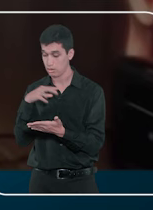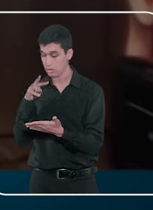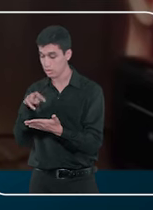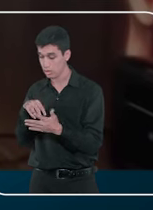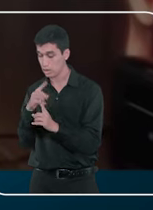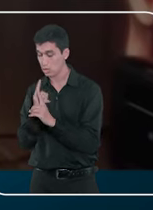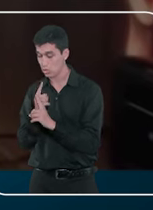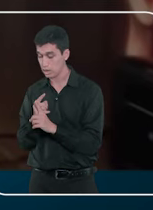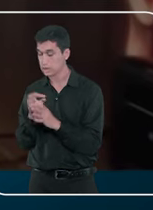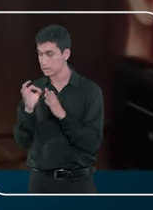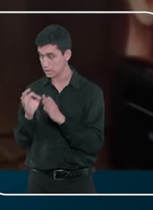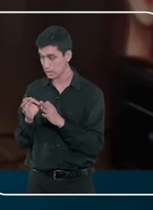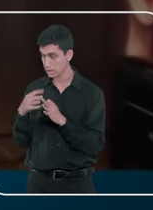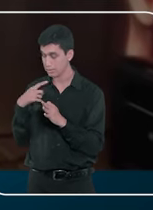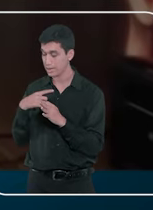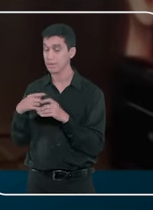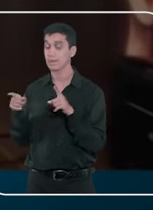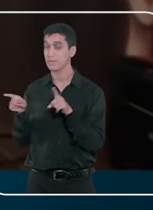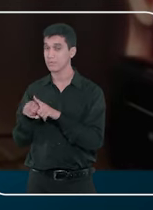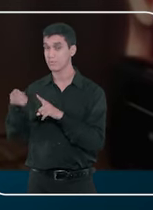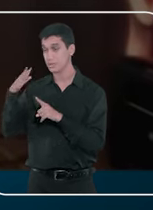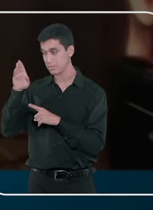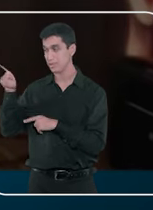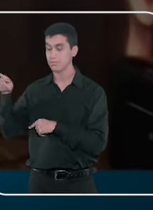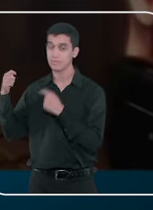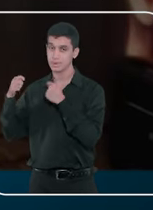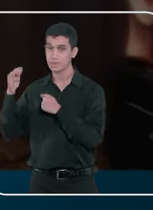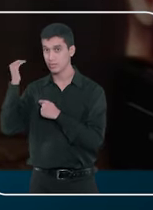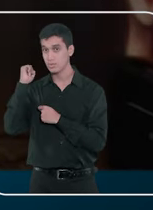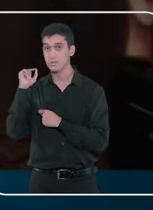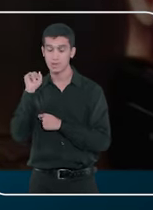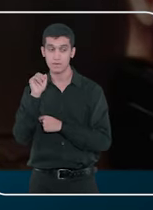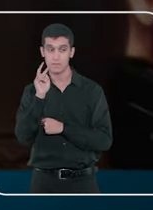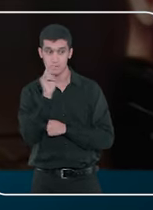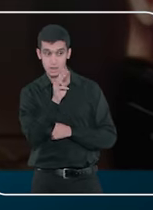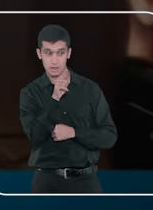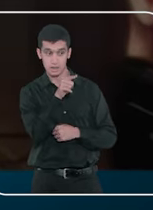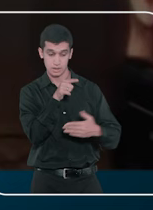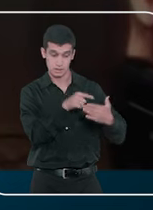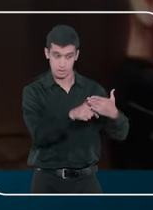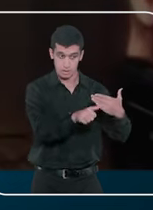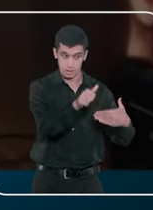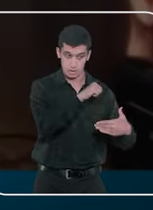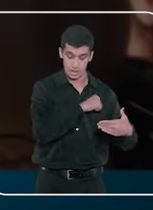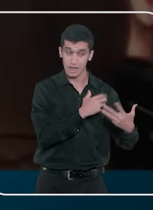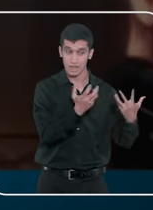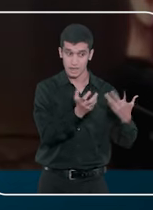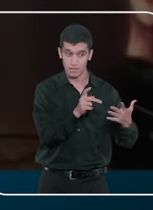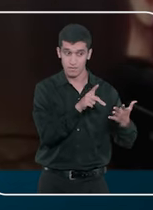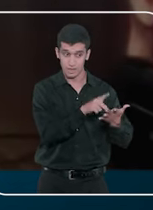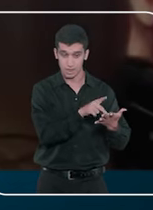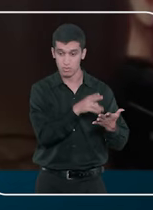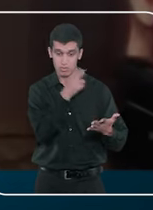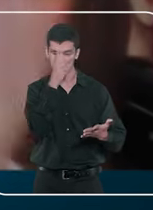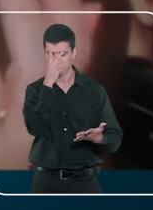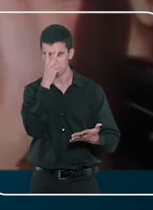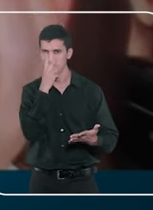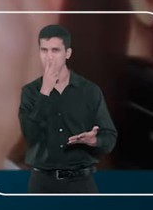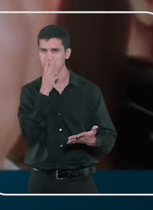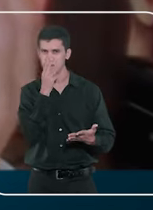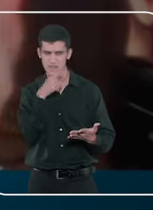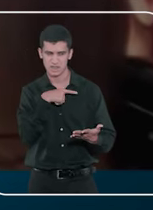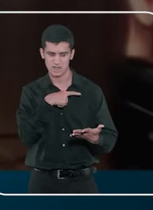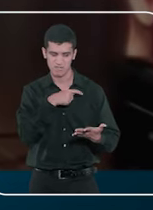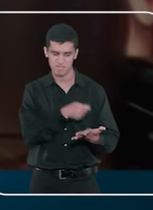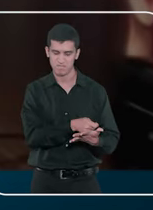voluntariedade. Se ele estivesse junto ao Ministério Público, sentado à mesa, estabelecendo as cláusulas, se